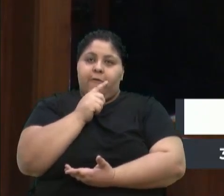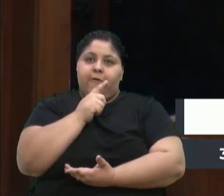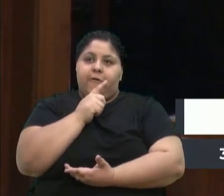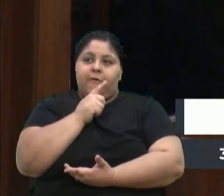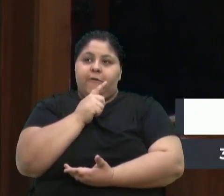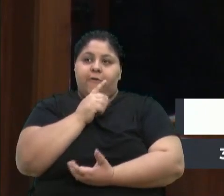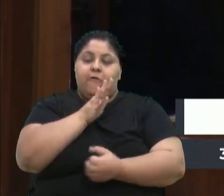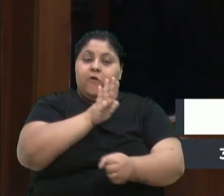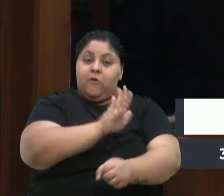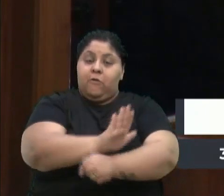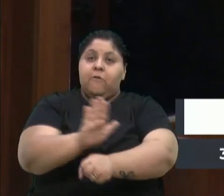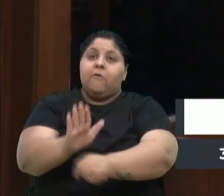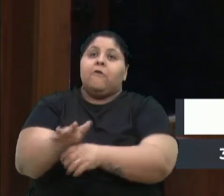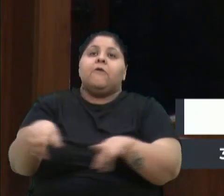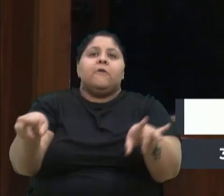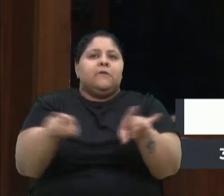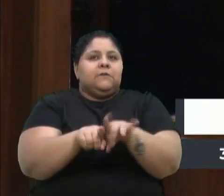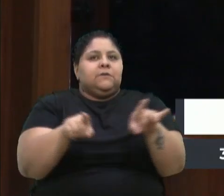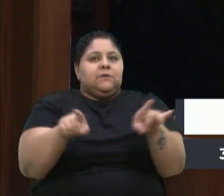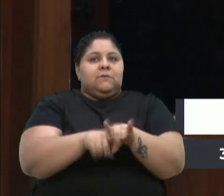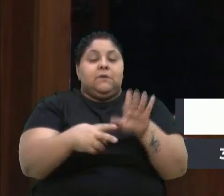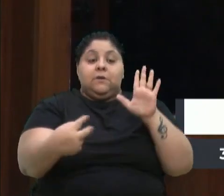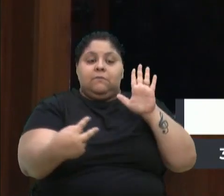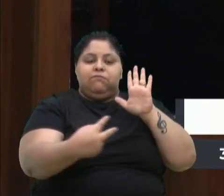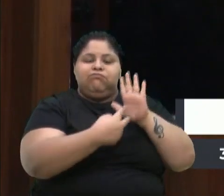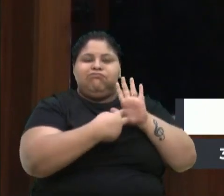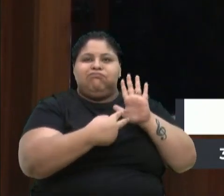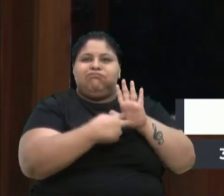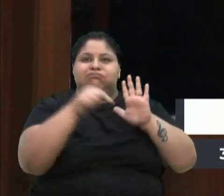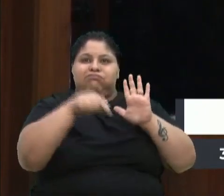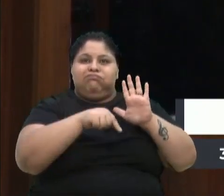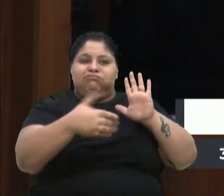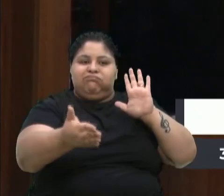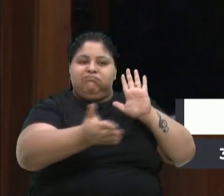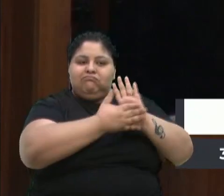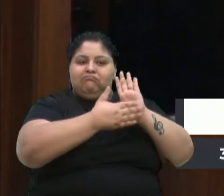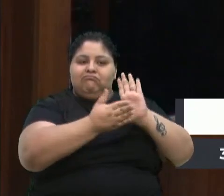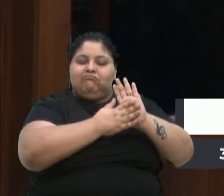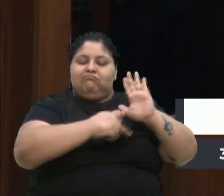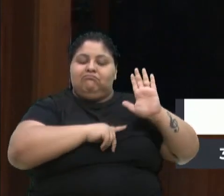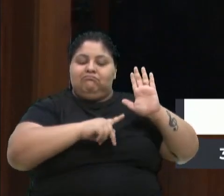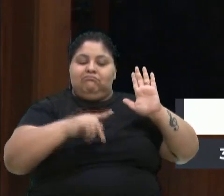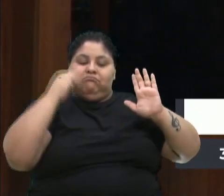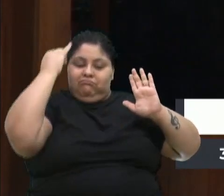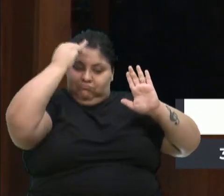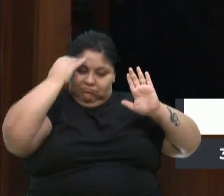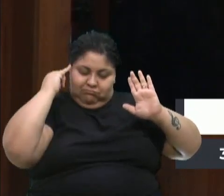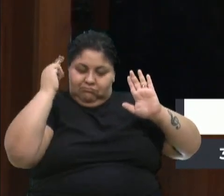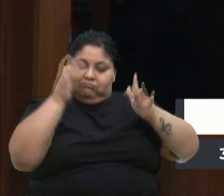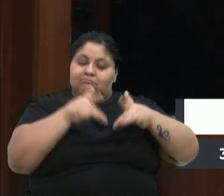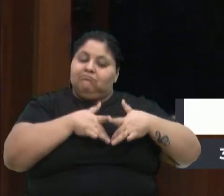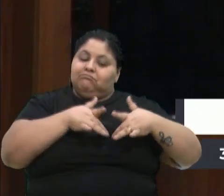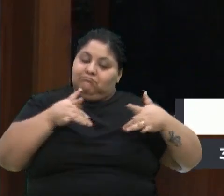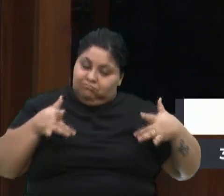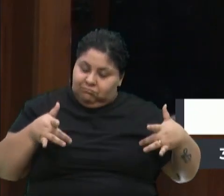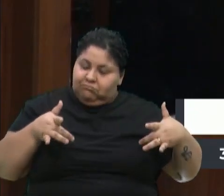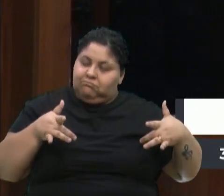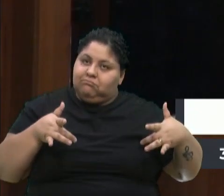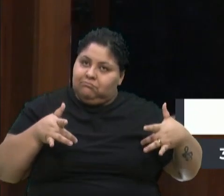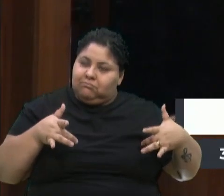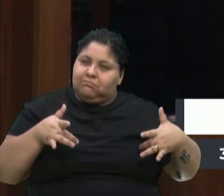prática também merecem nossa atenção. E aqui registro, senhor presidente, nossas solidárias,